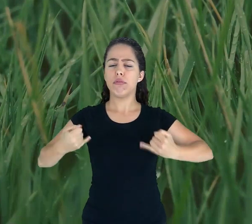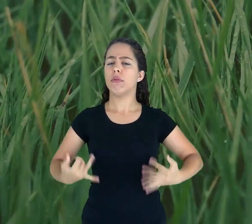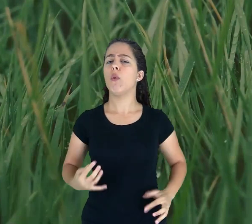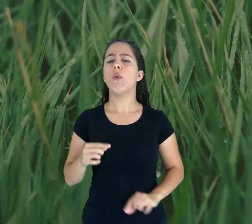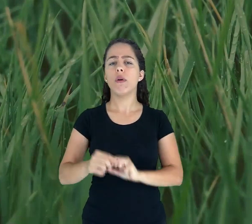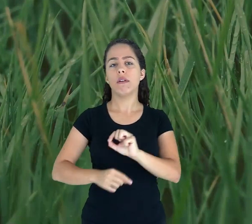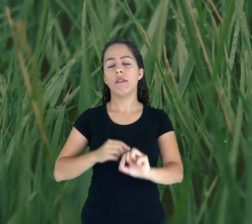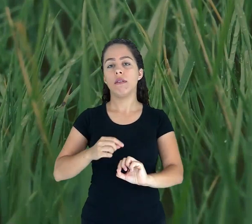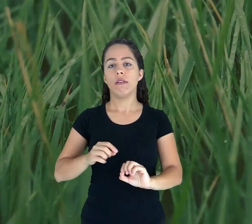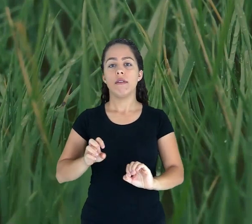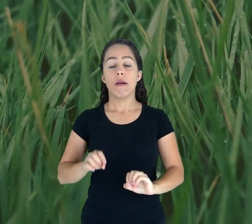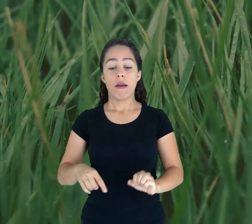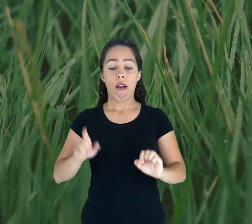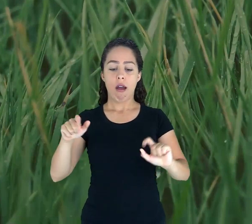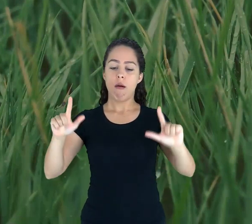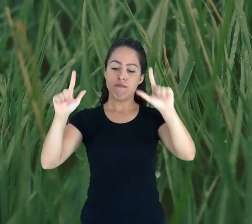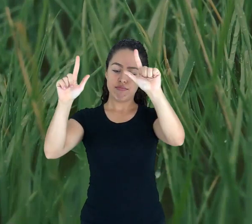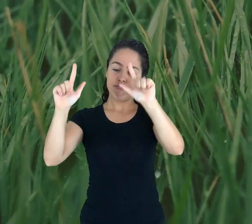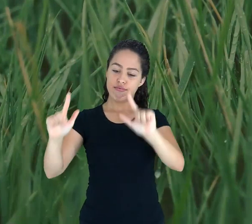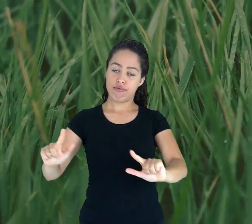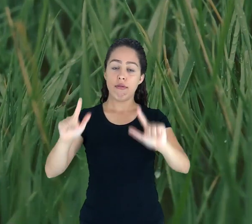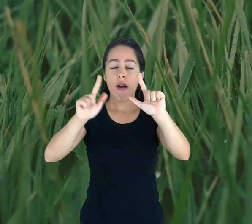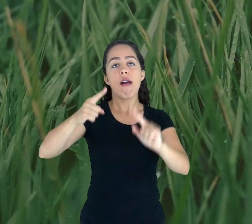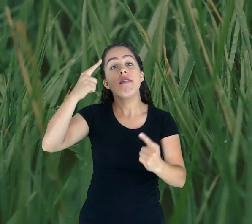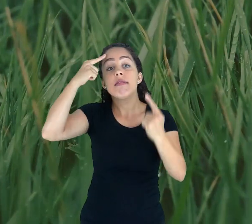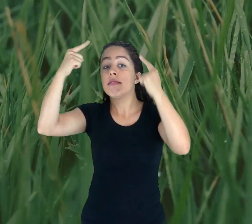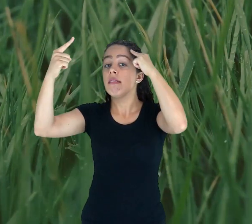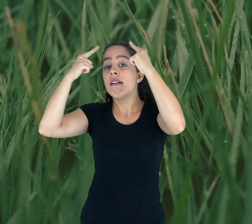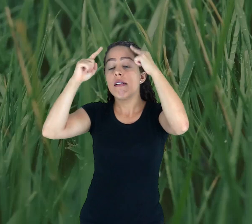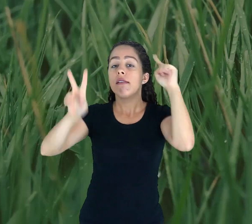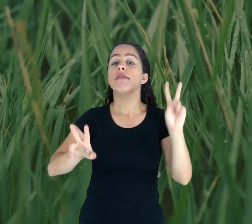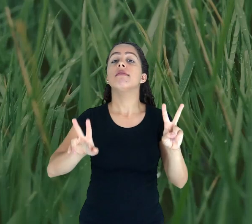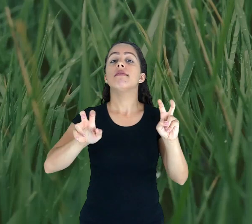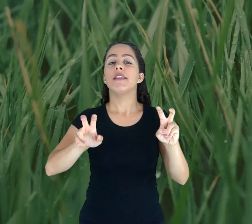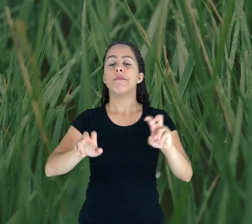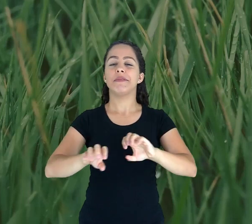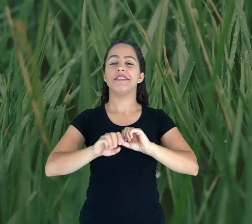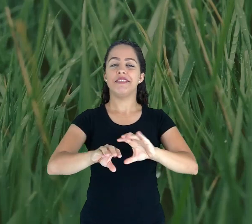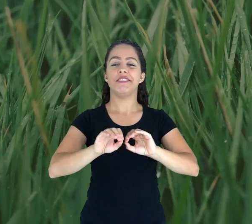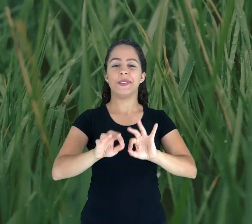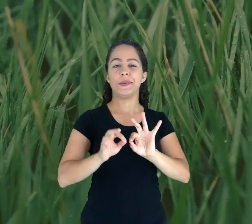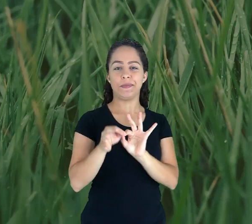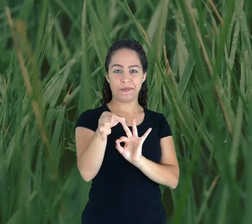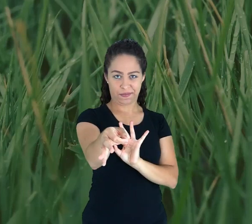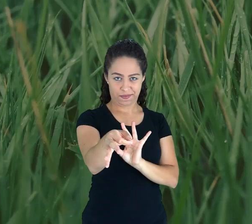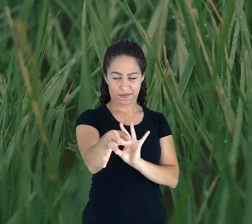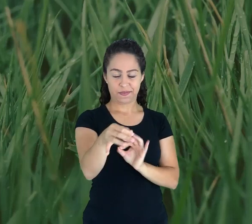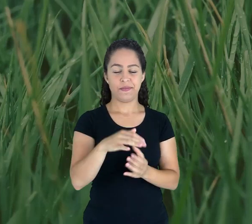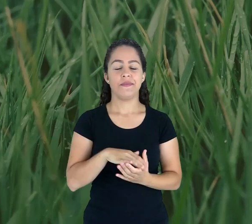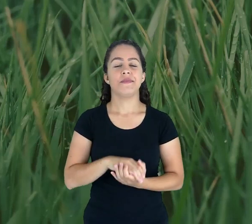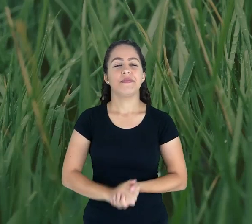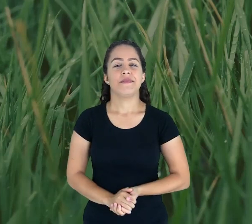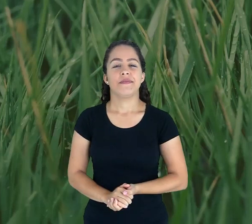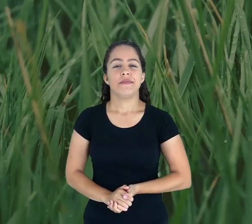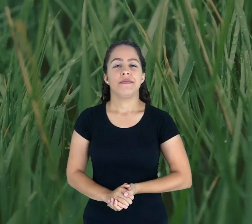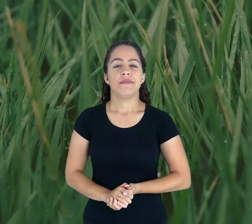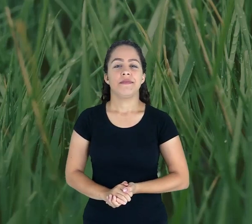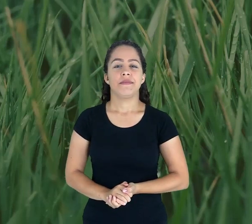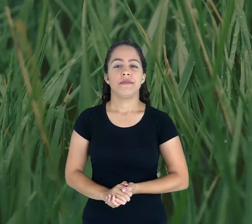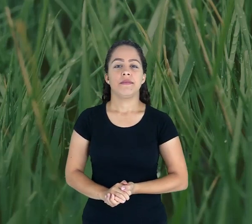mural de ideias sobre EAD. Depois que eu